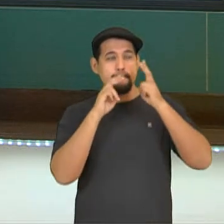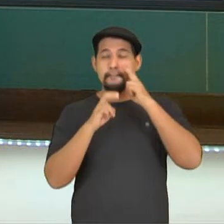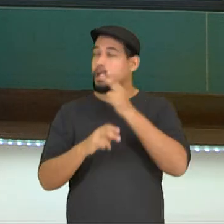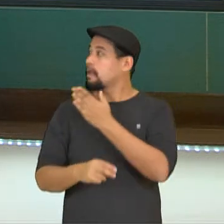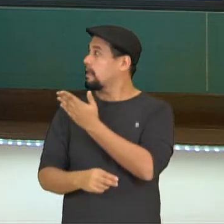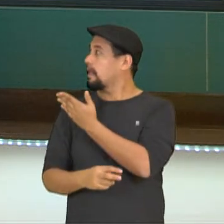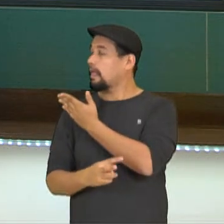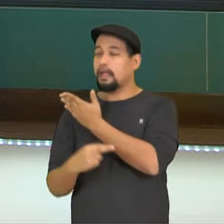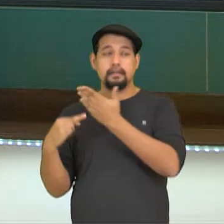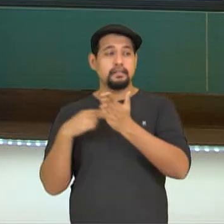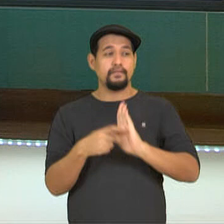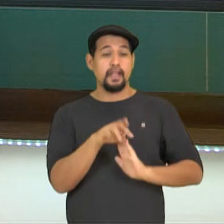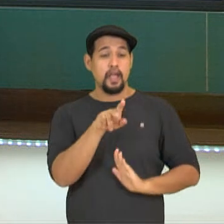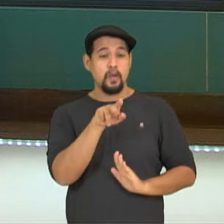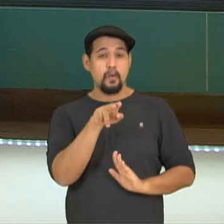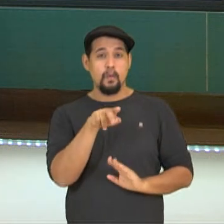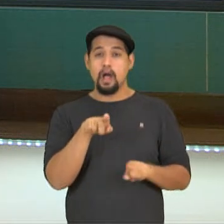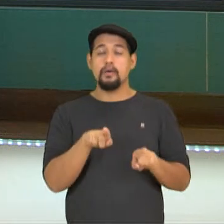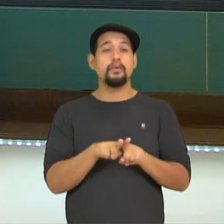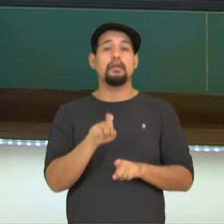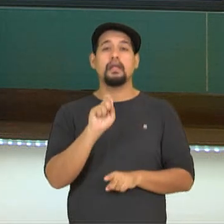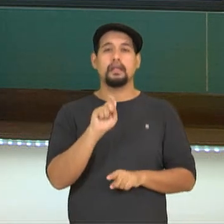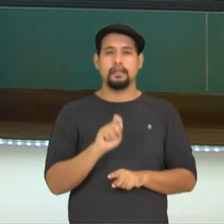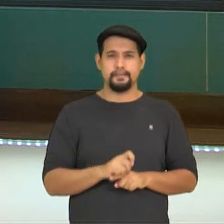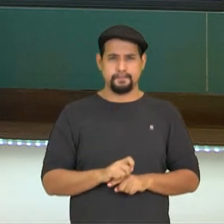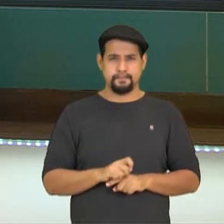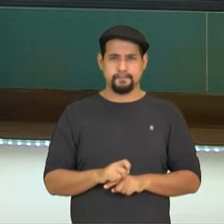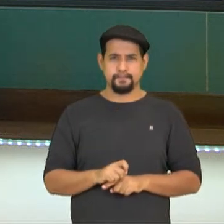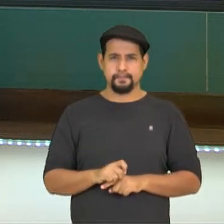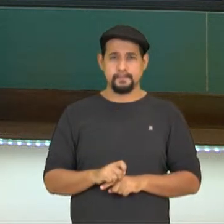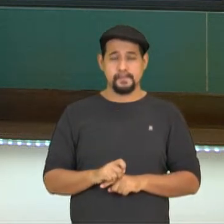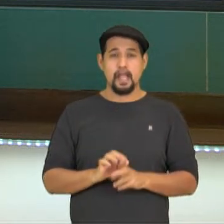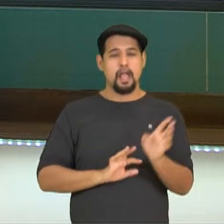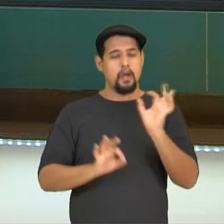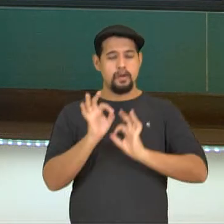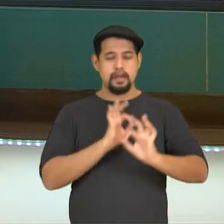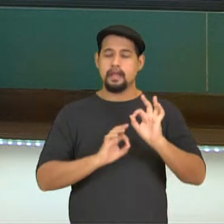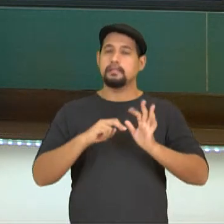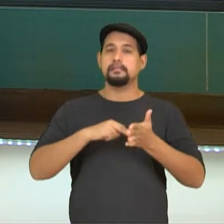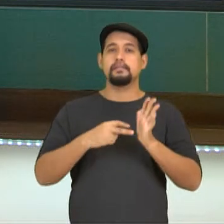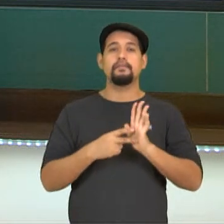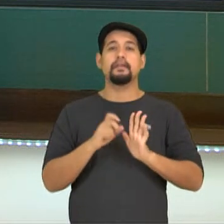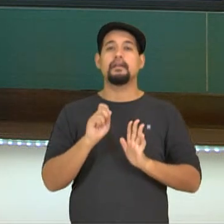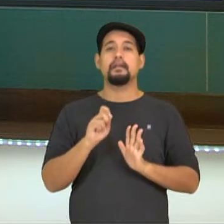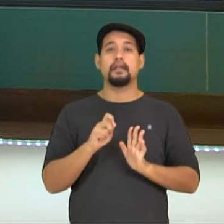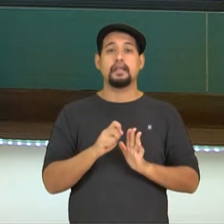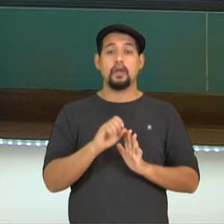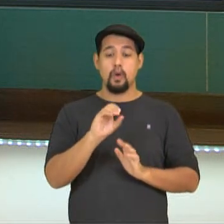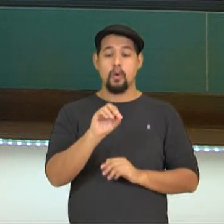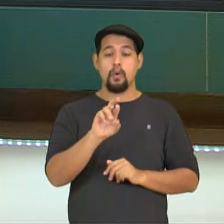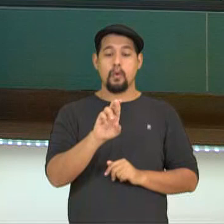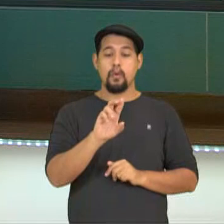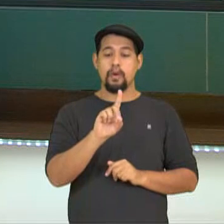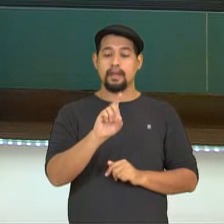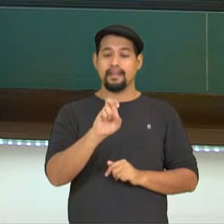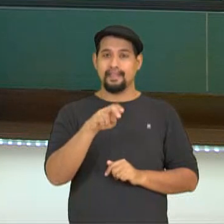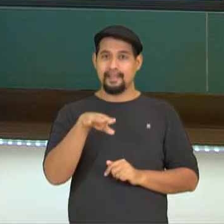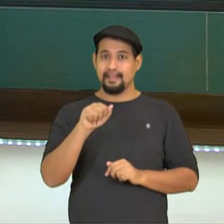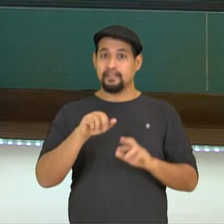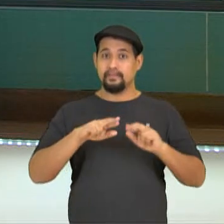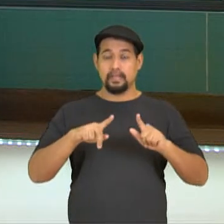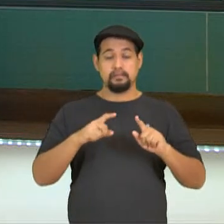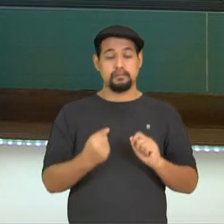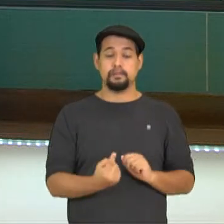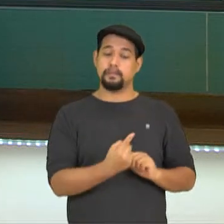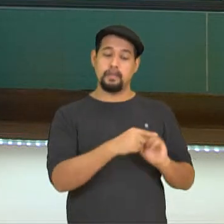que as abscissas são iguais e as ordenadas são opostas, né, uma positiva e uma negativa.